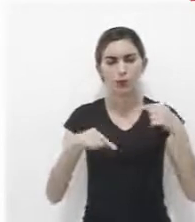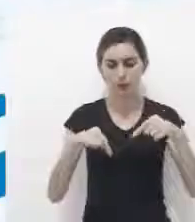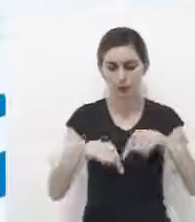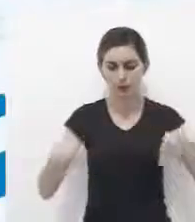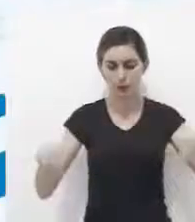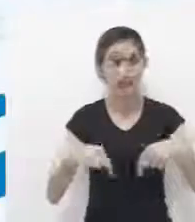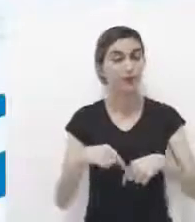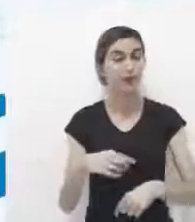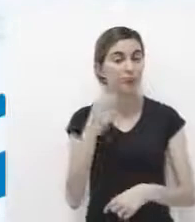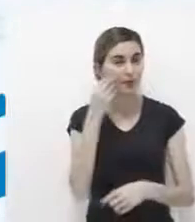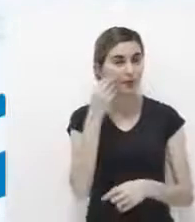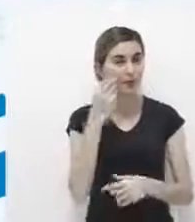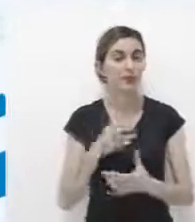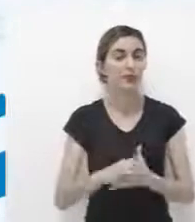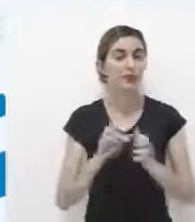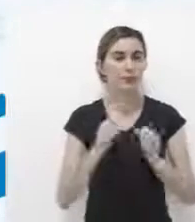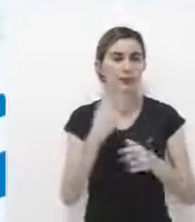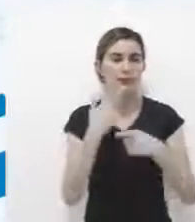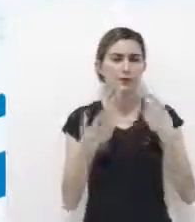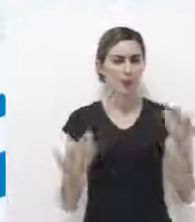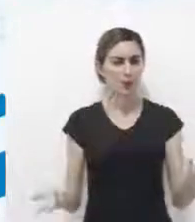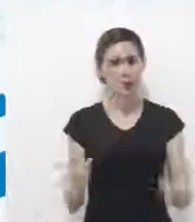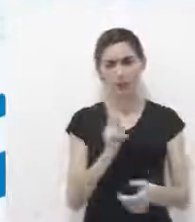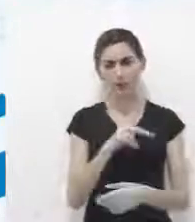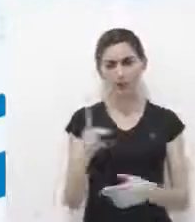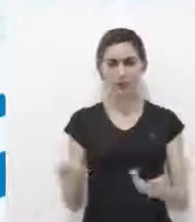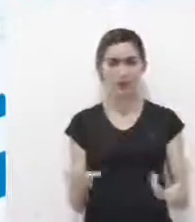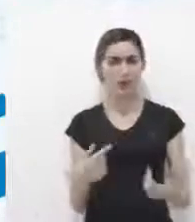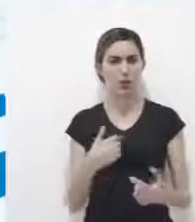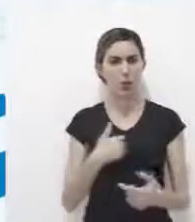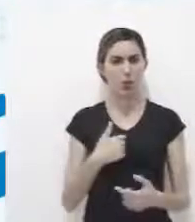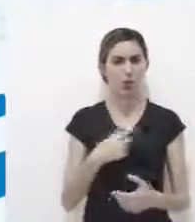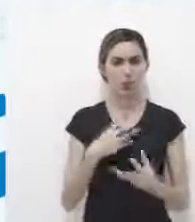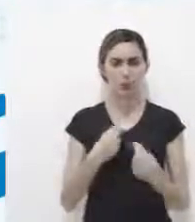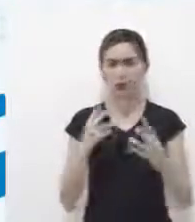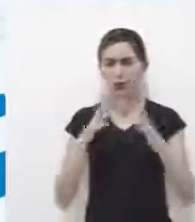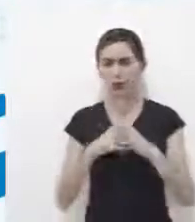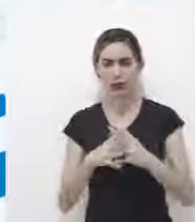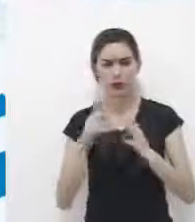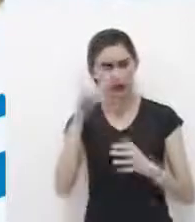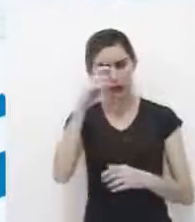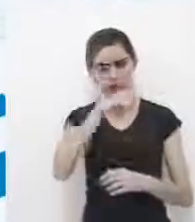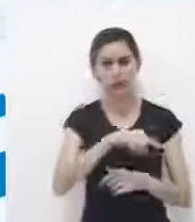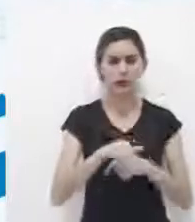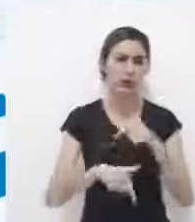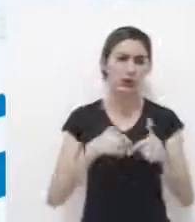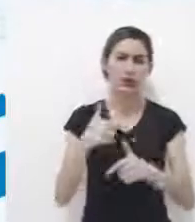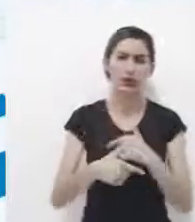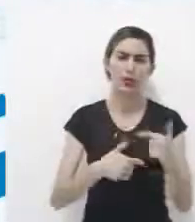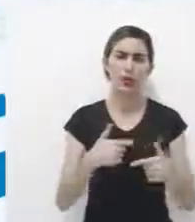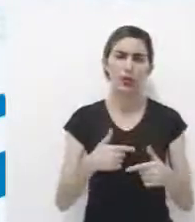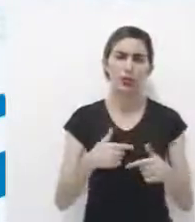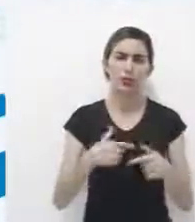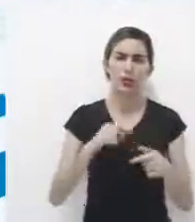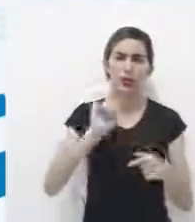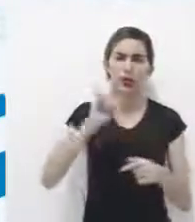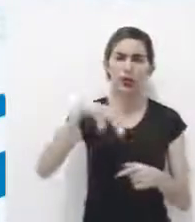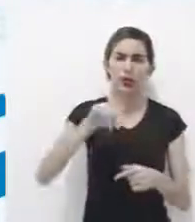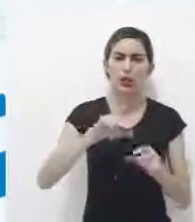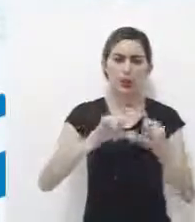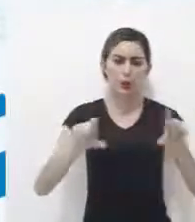desigualdade aí. Aí você pode dizer assim, mas professor, eu tenho muita dificuldade de trabalhar